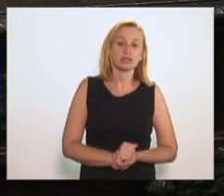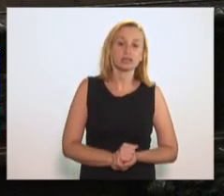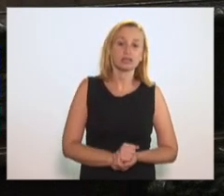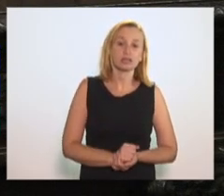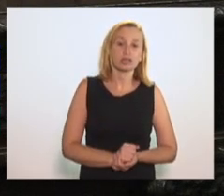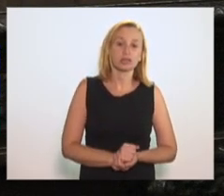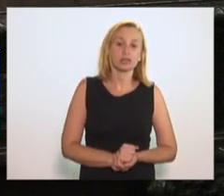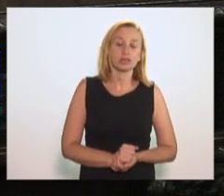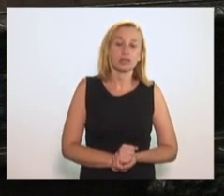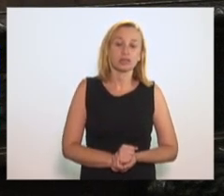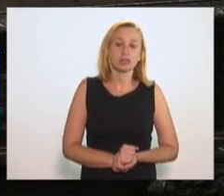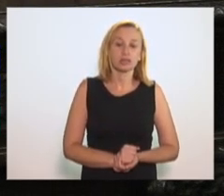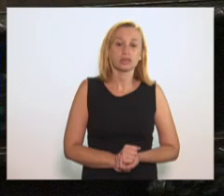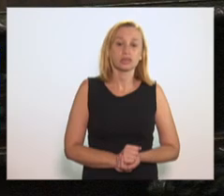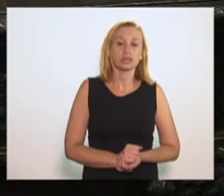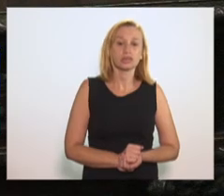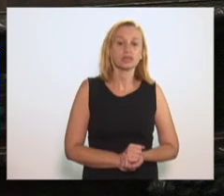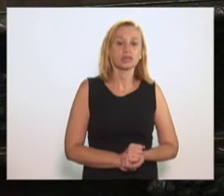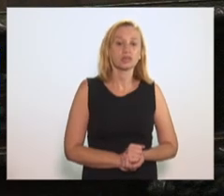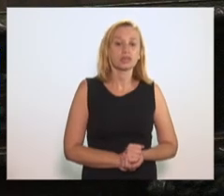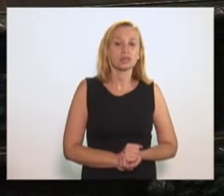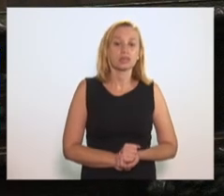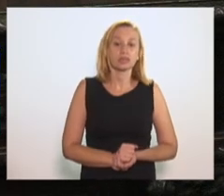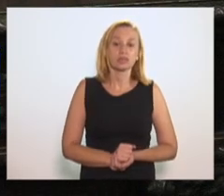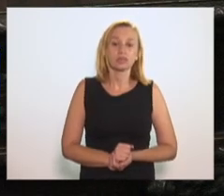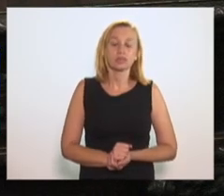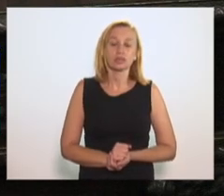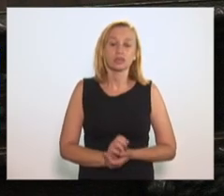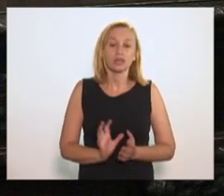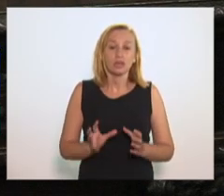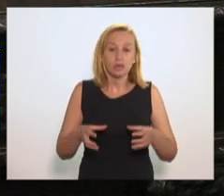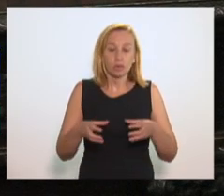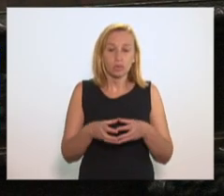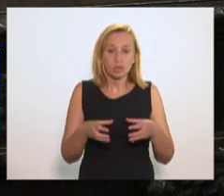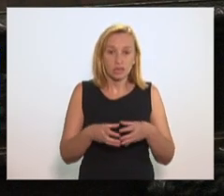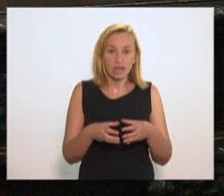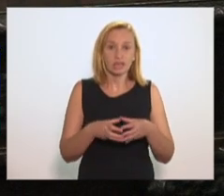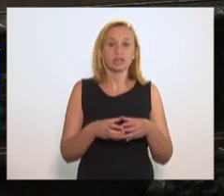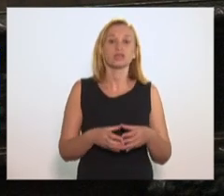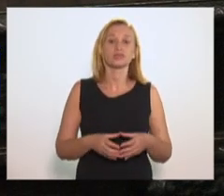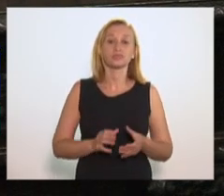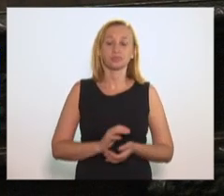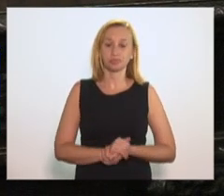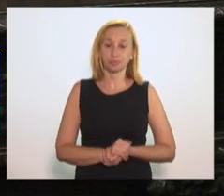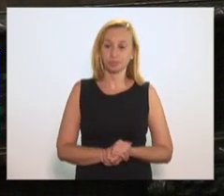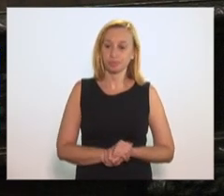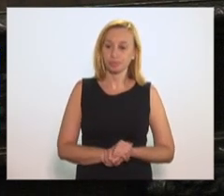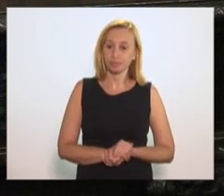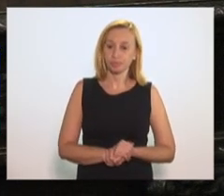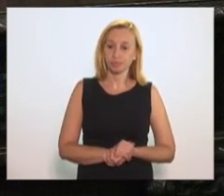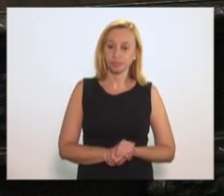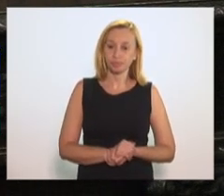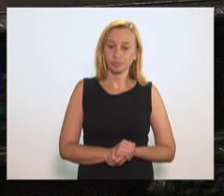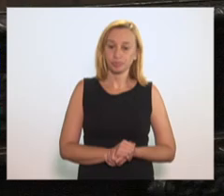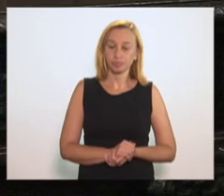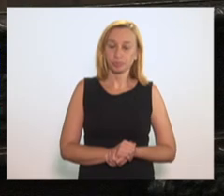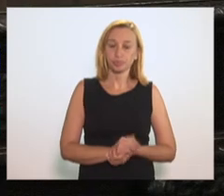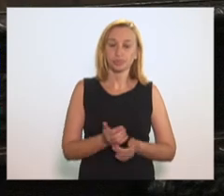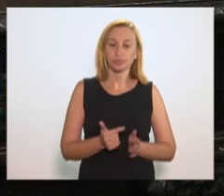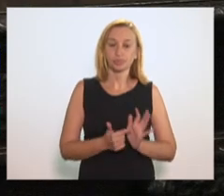que é a categoria comunidade de paisagem que é uma categoria que deriva